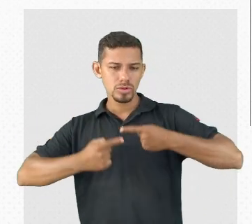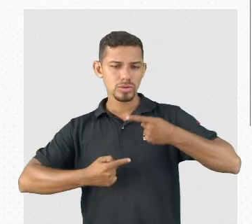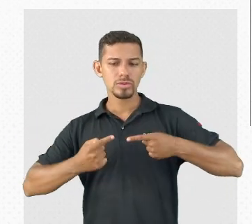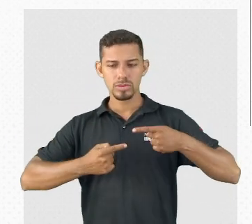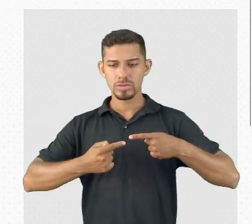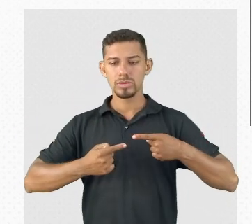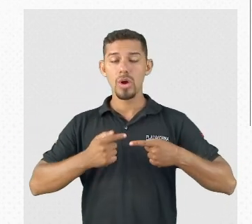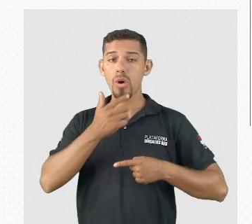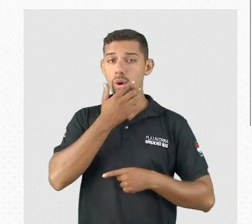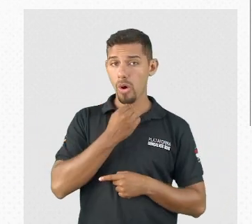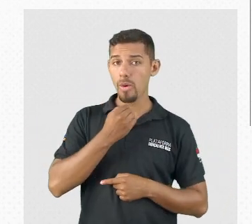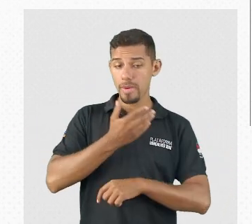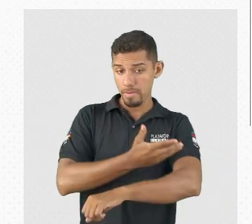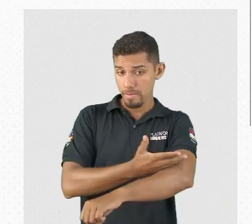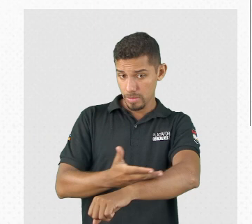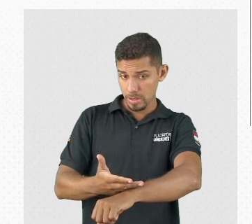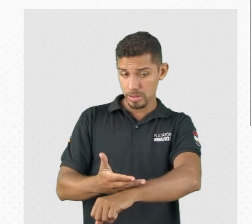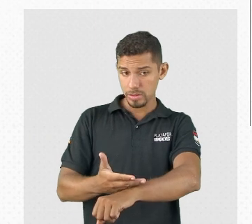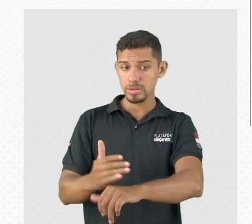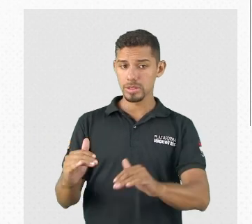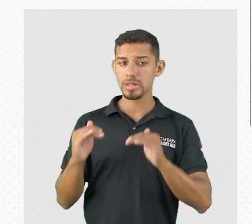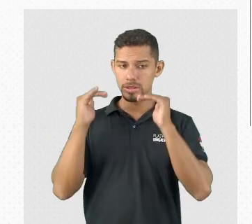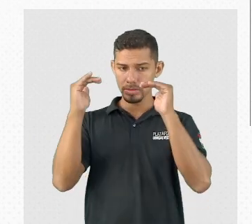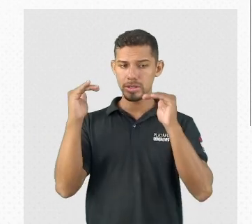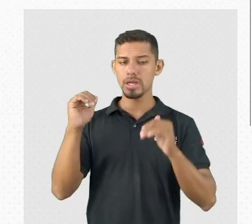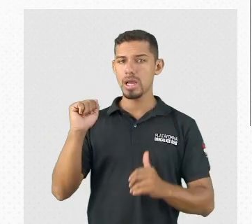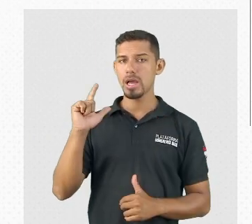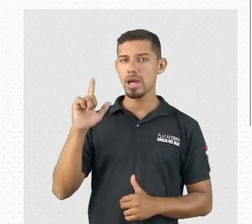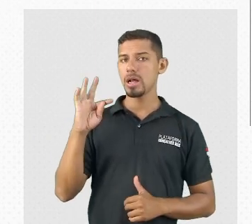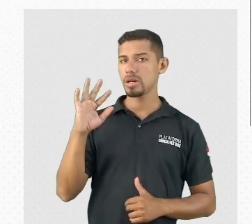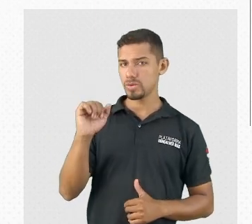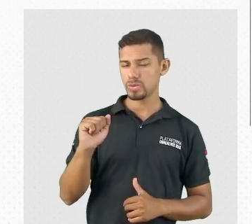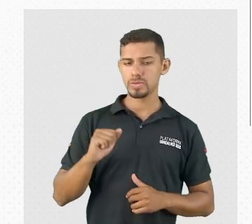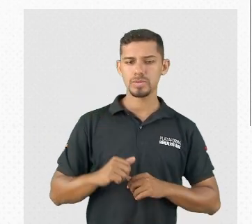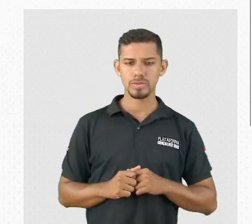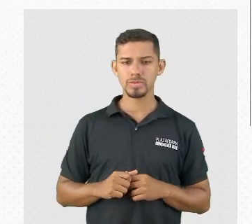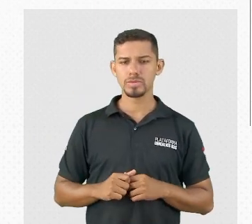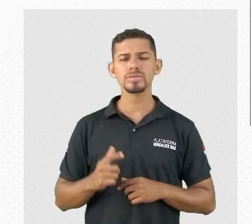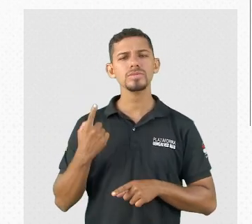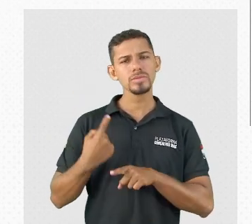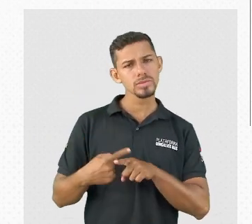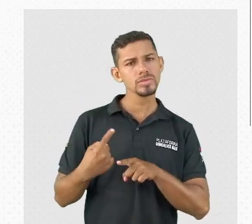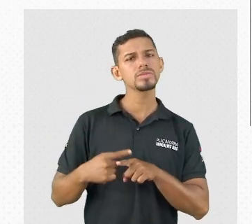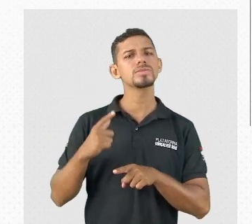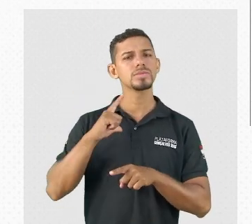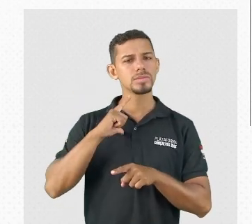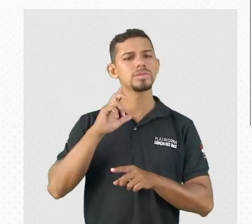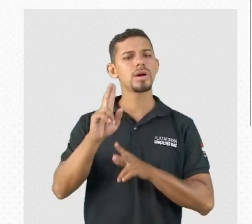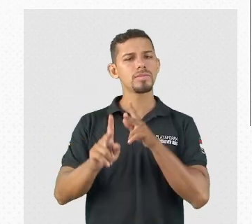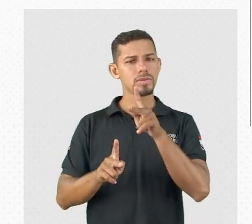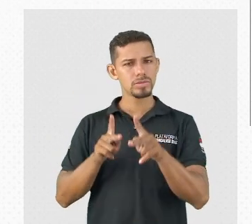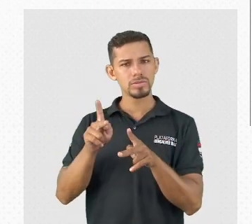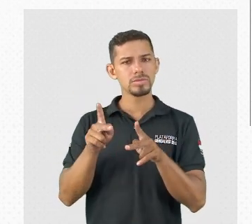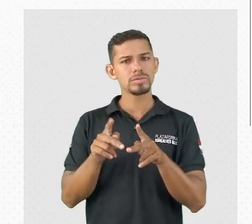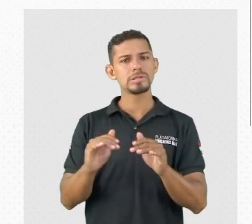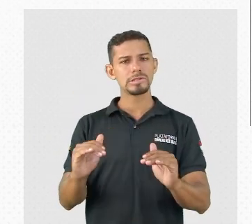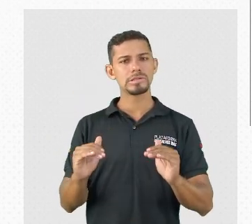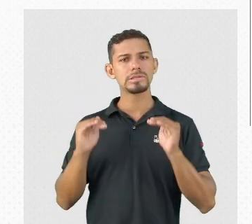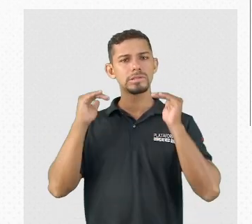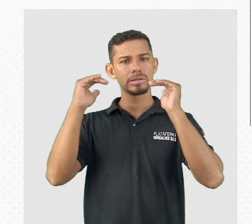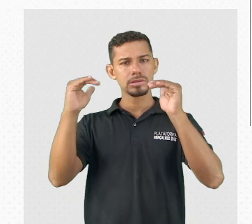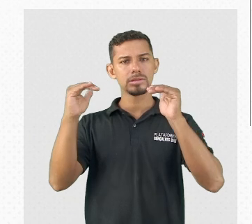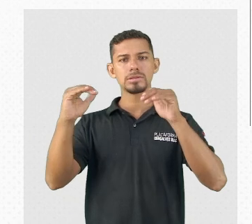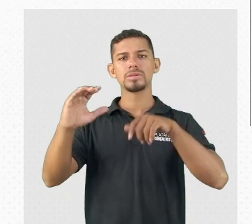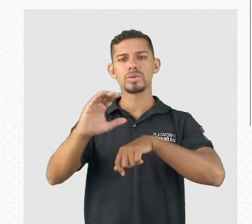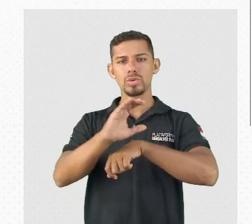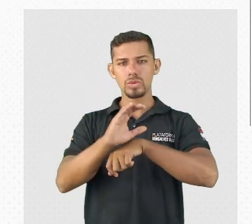ocupados por homens brancos de classe média alta. Né? Porque a gente tem uma população que é majoritariamente constituída